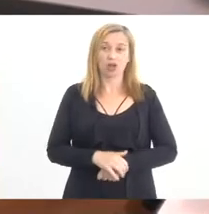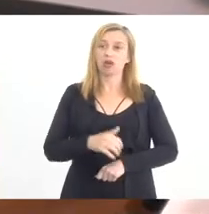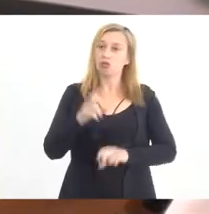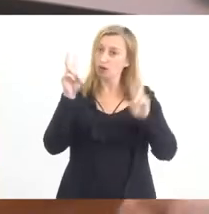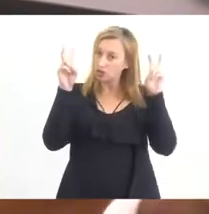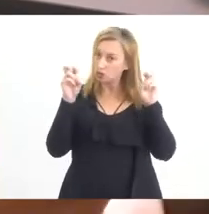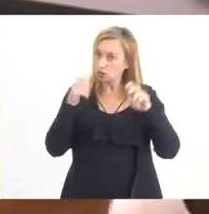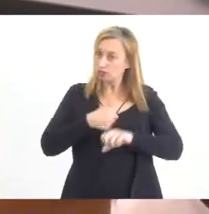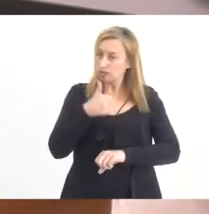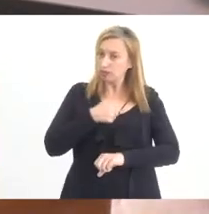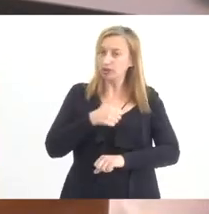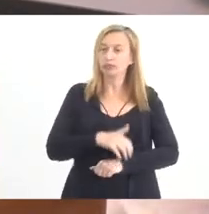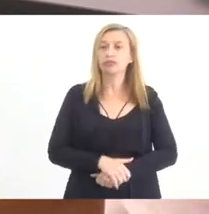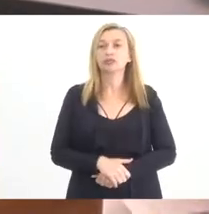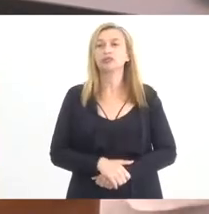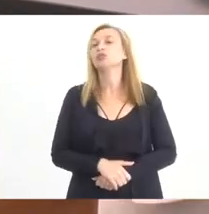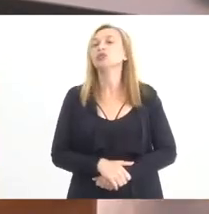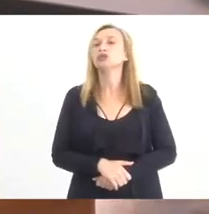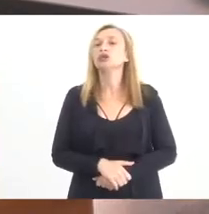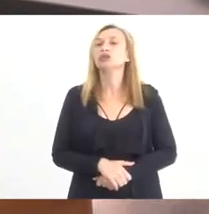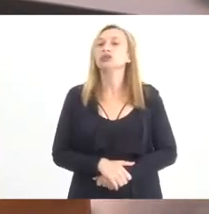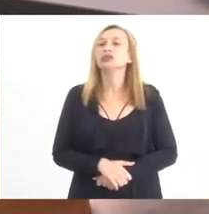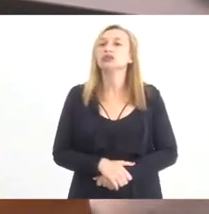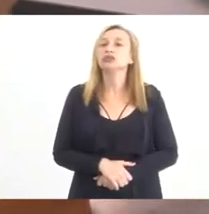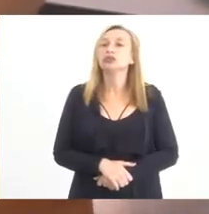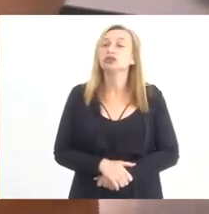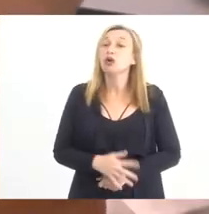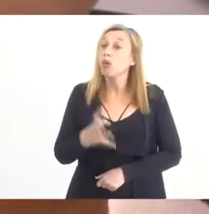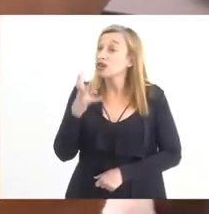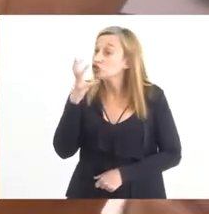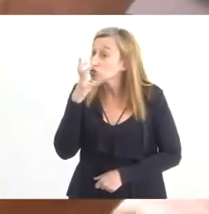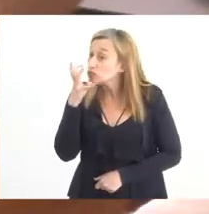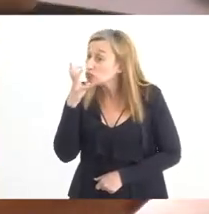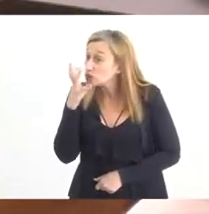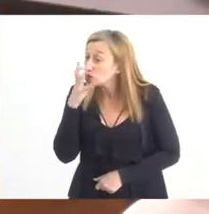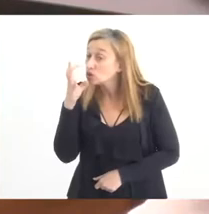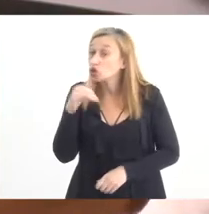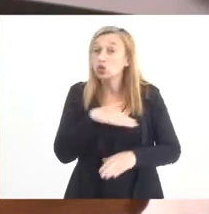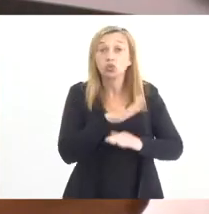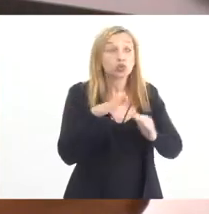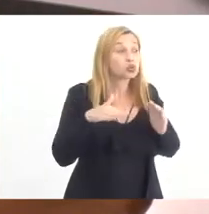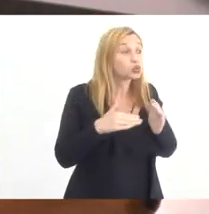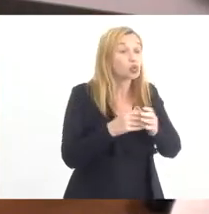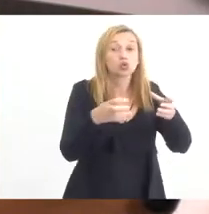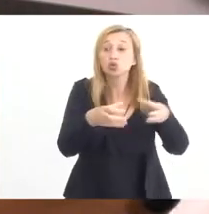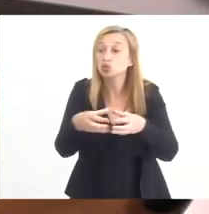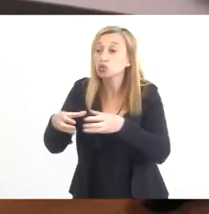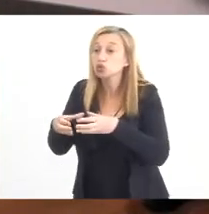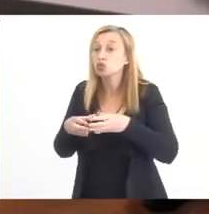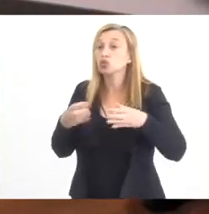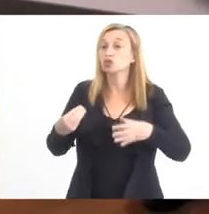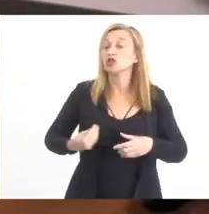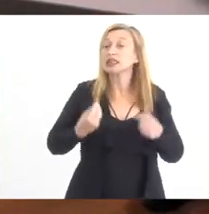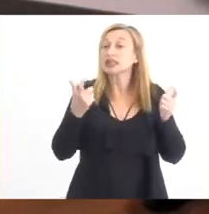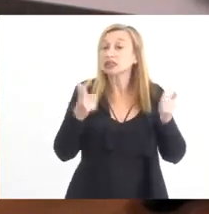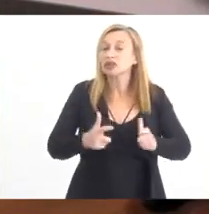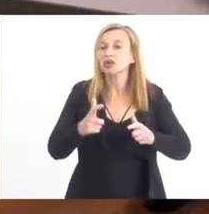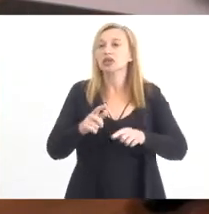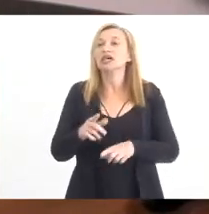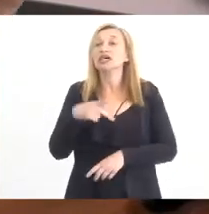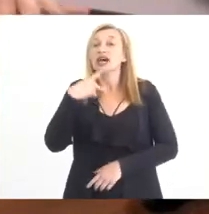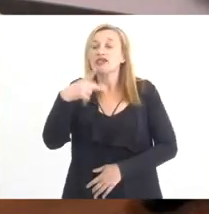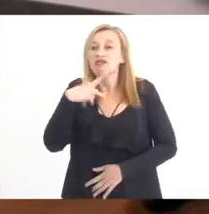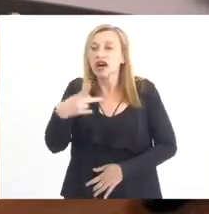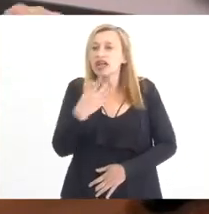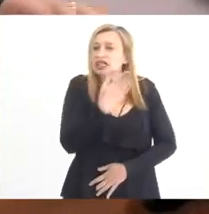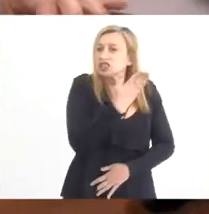questão. Eu admiro muito todas as comunidades aqui presentes, e a fala